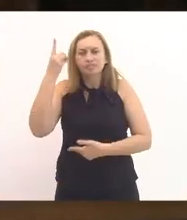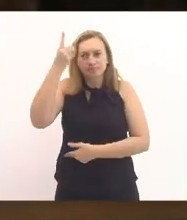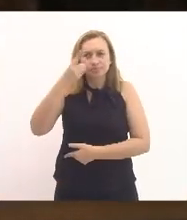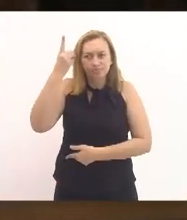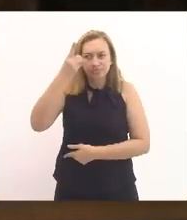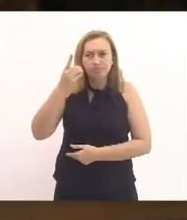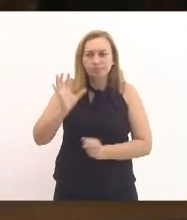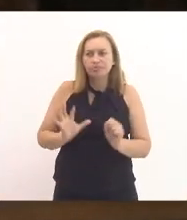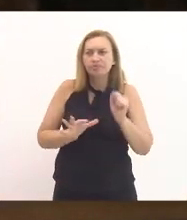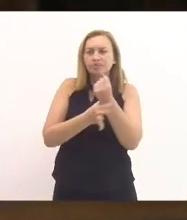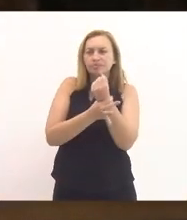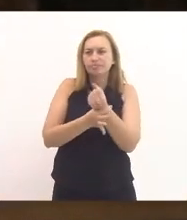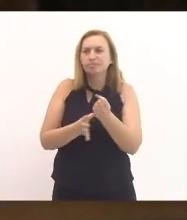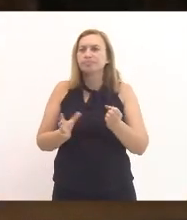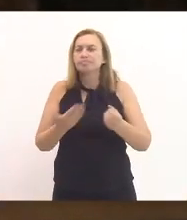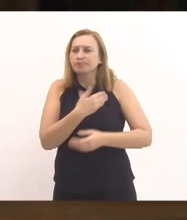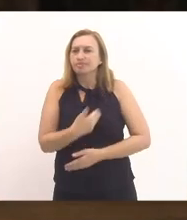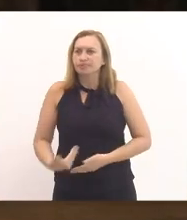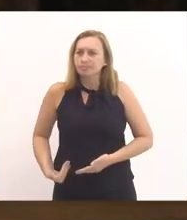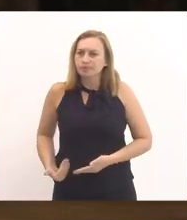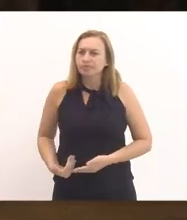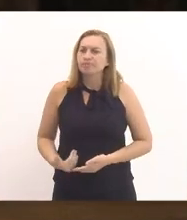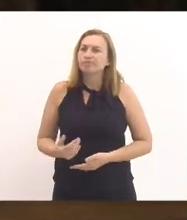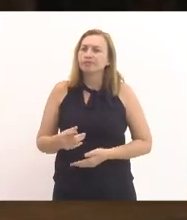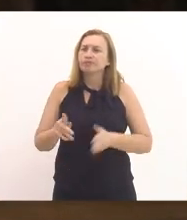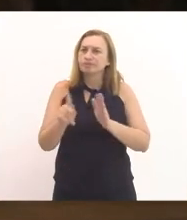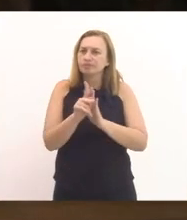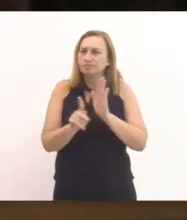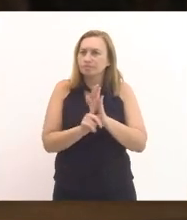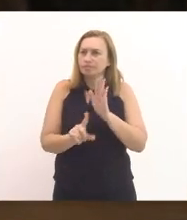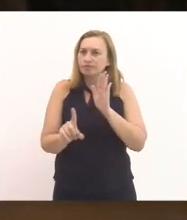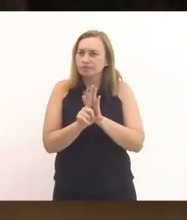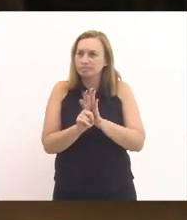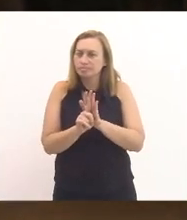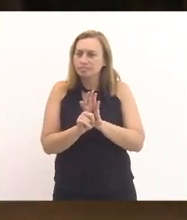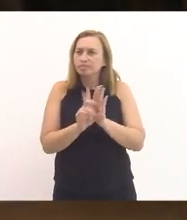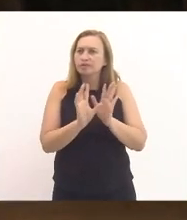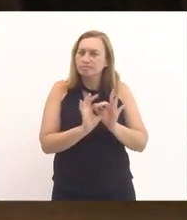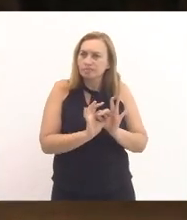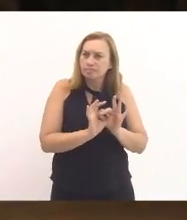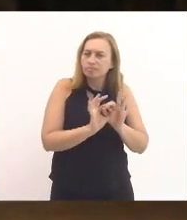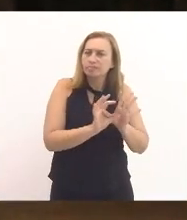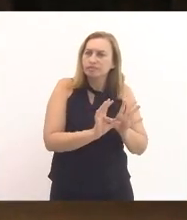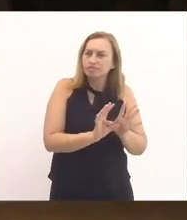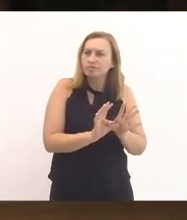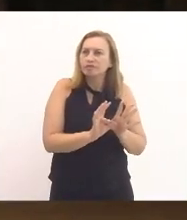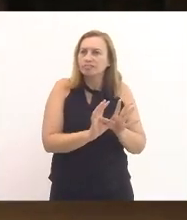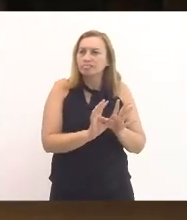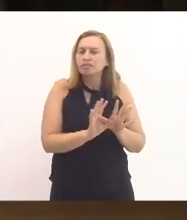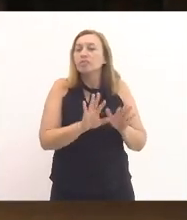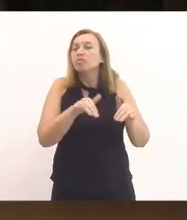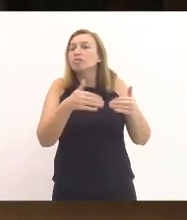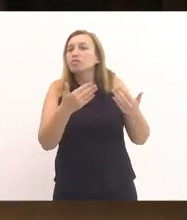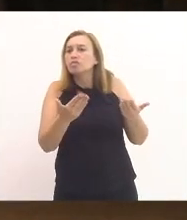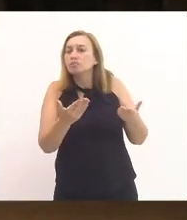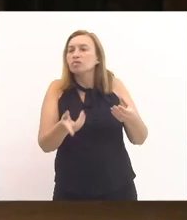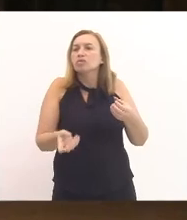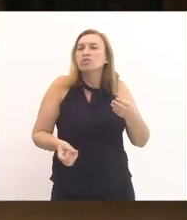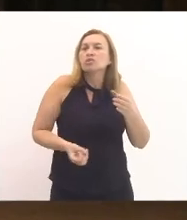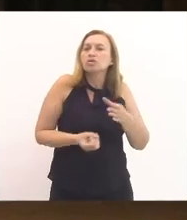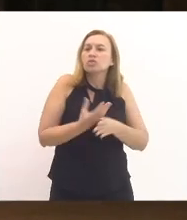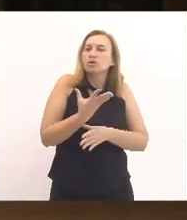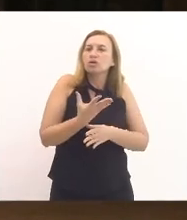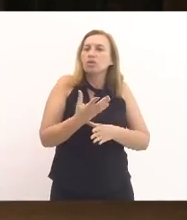deputados para segurança pública essa lei foi esse projeto de lei foi sancionado E aí qual foi virou